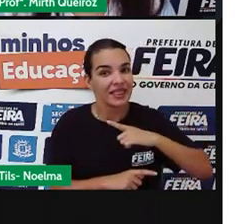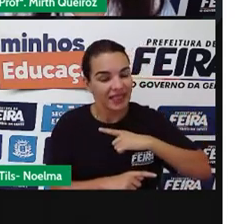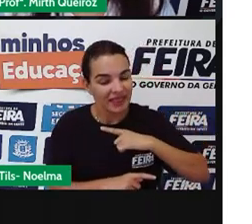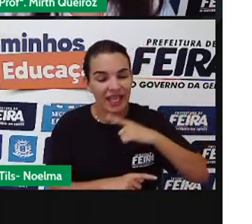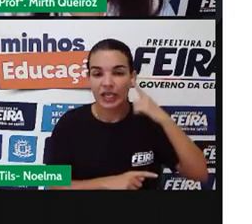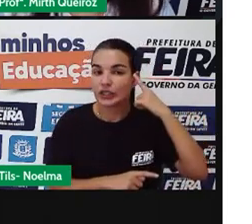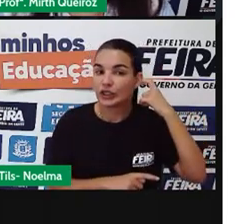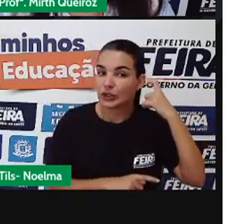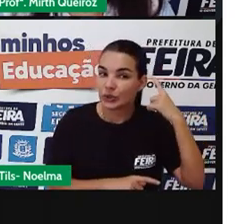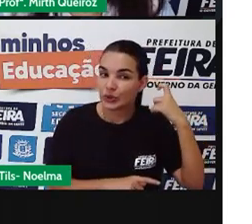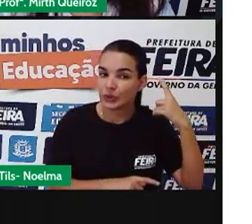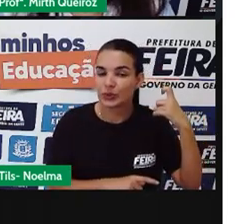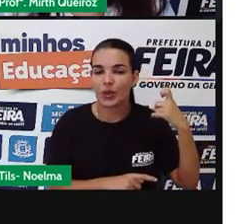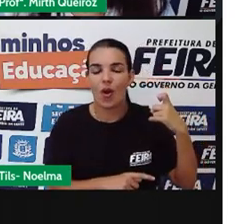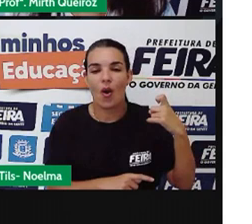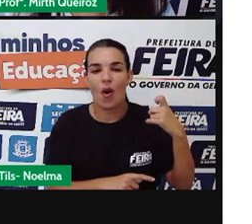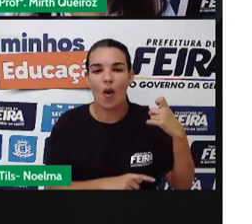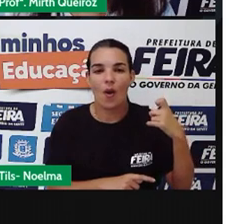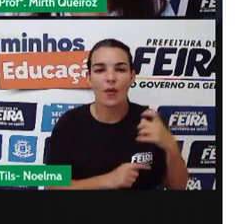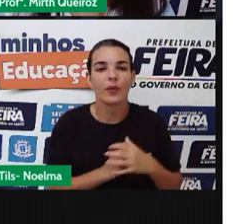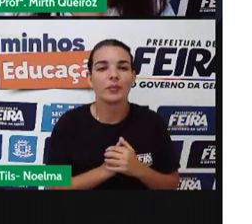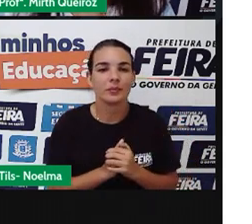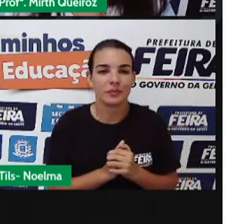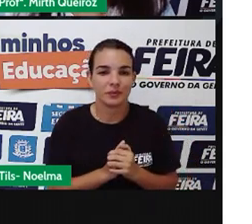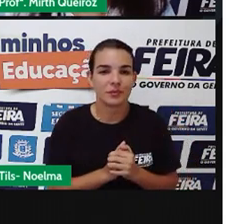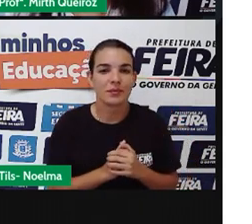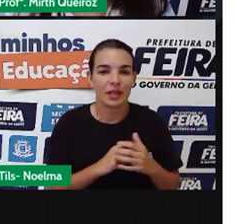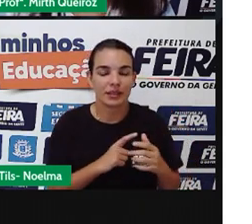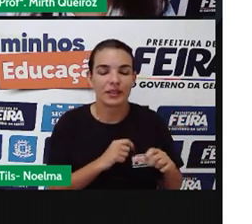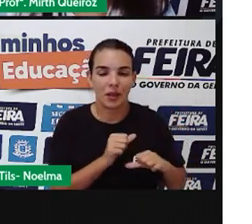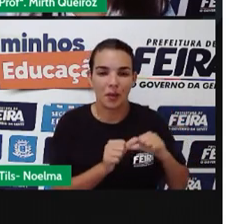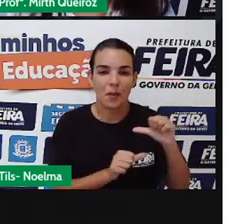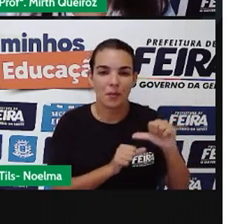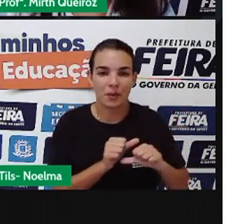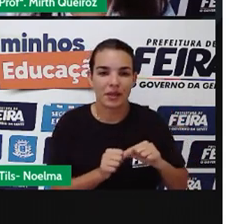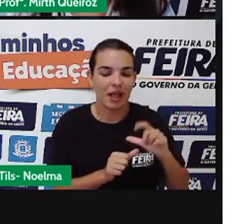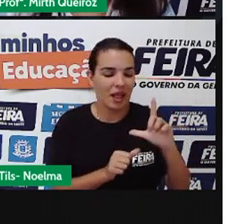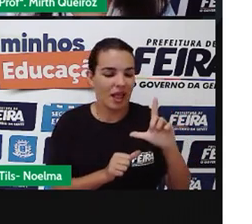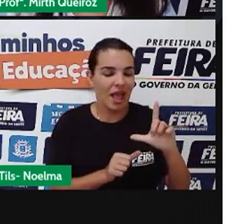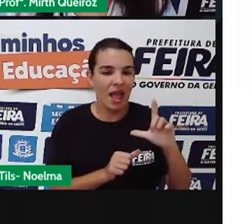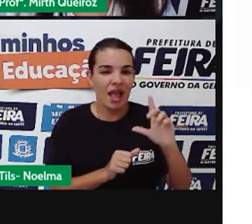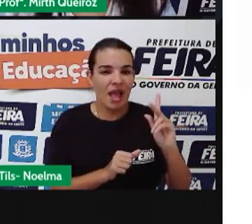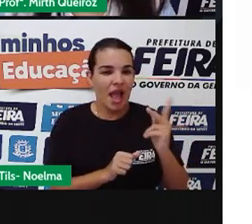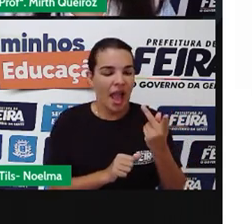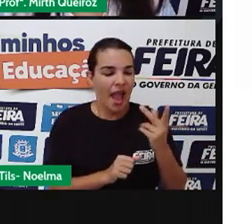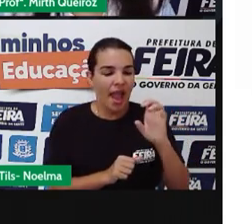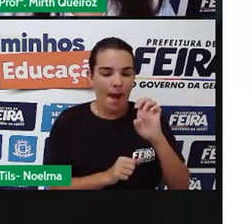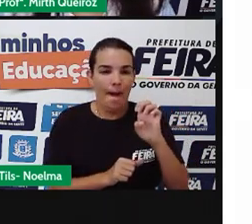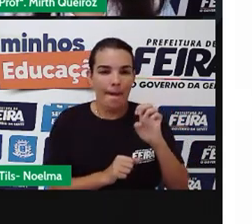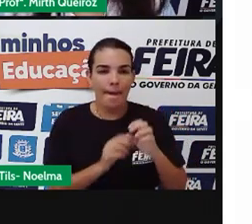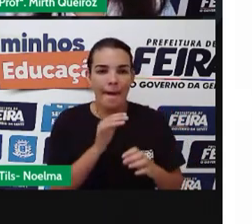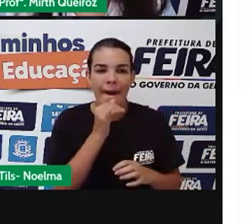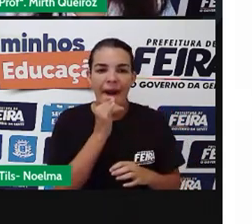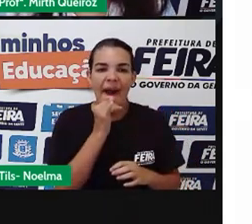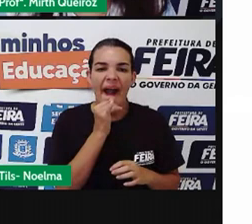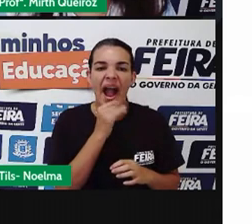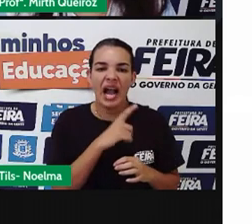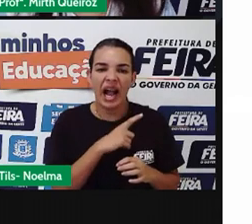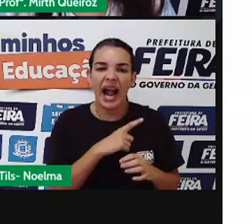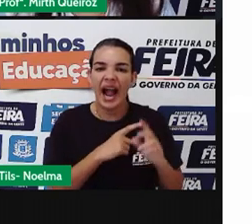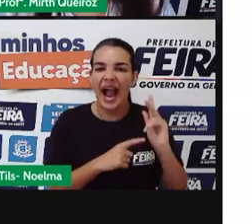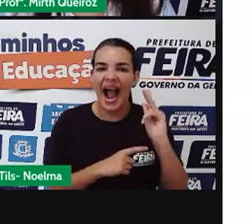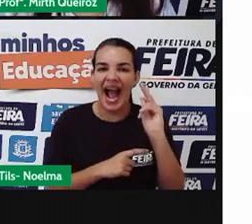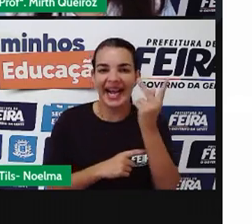vai aparecer com um som, certo? Ela vai modificar o som dessas letras. Então, o H é